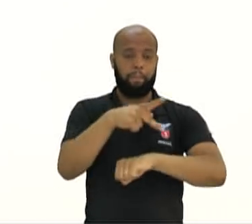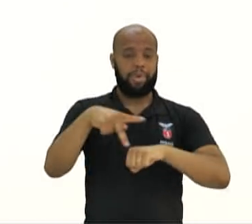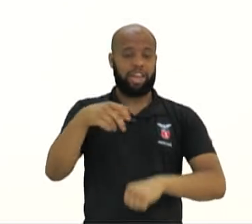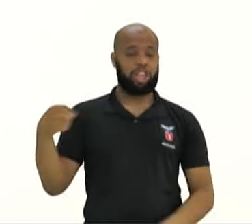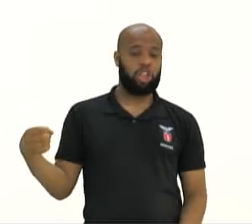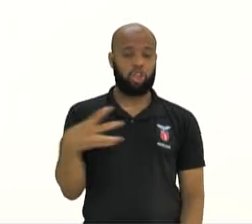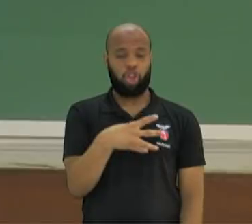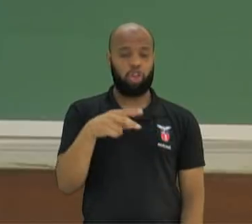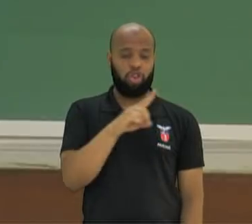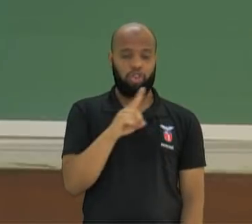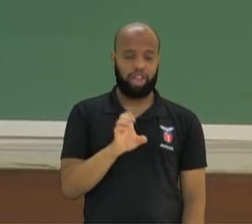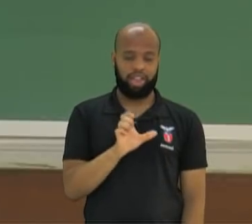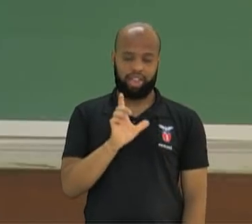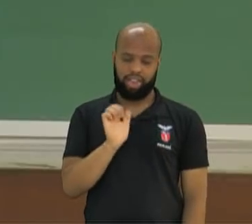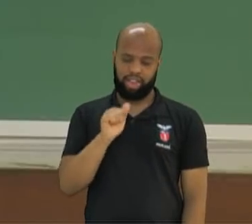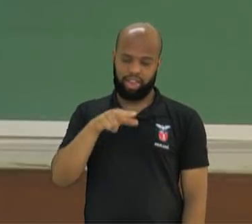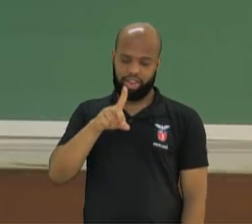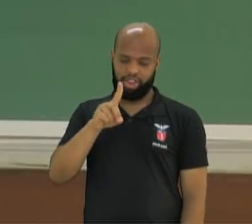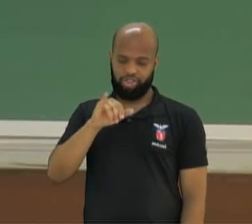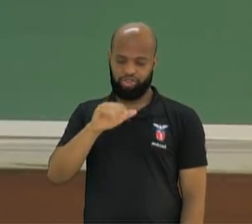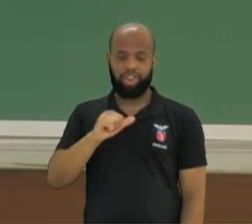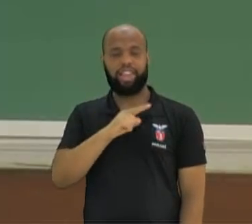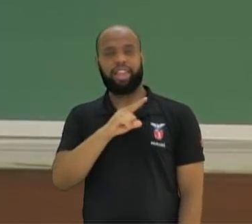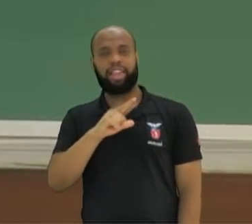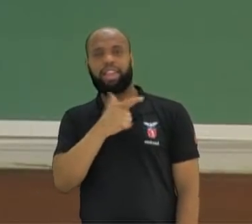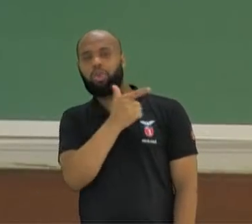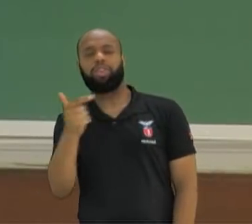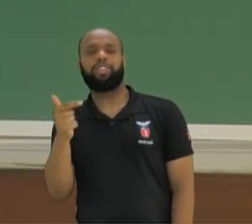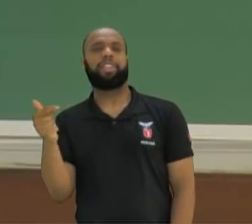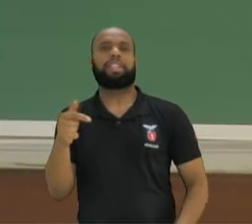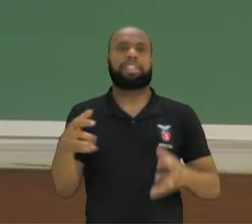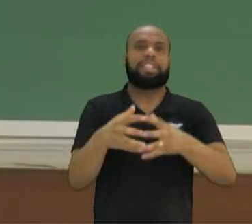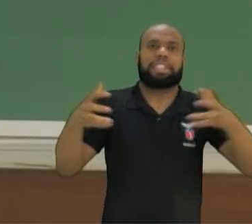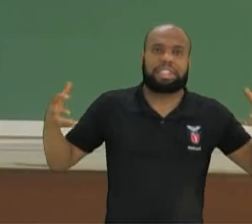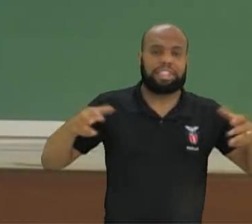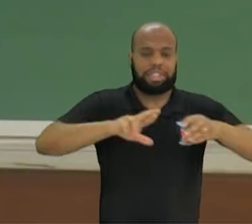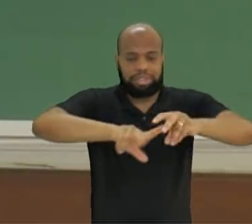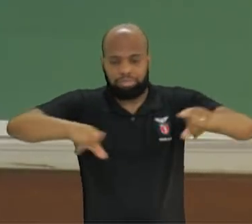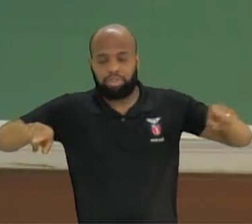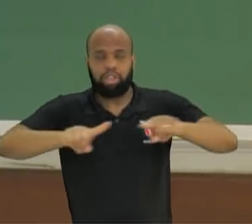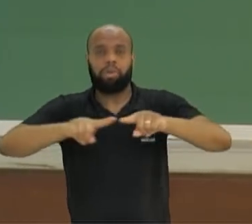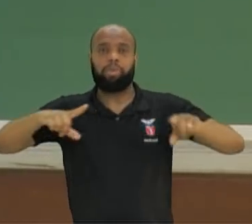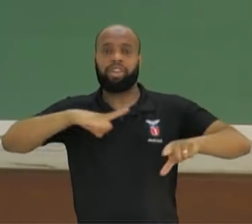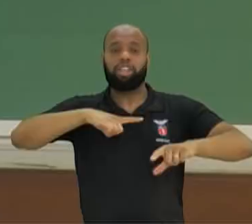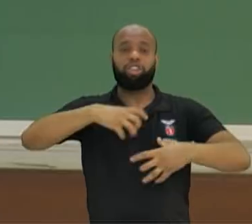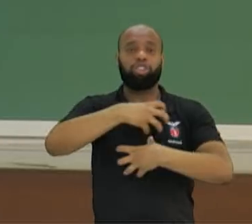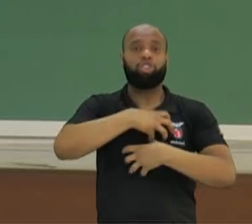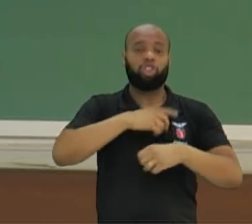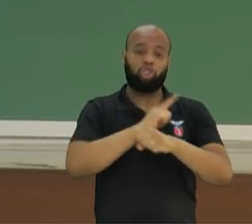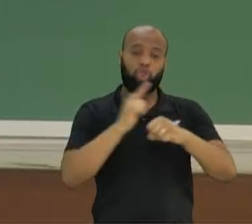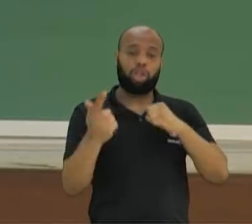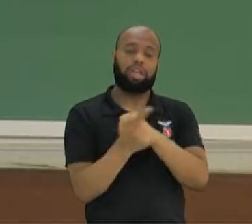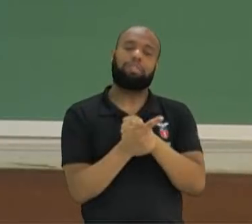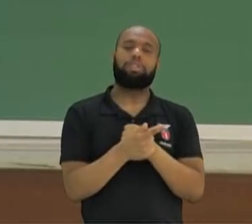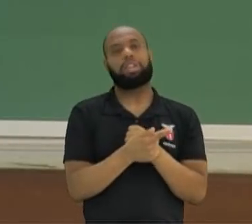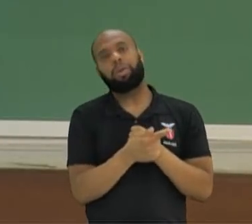não possui uma grande quantidade de minerais, e a formação geológica também não contribui.